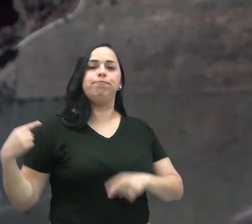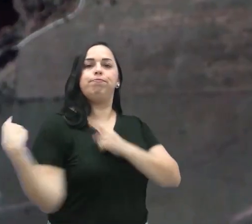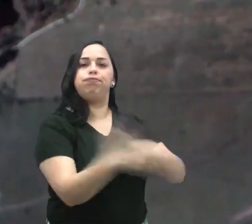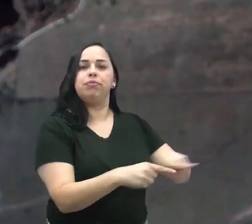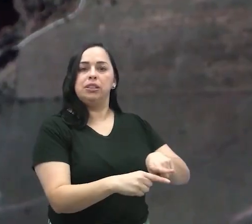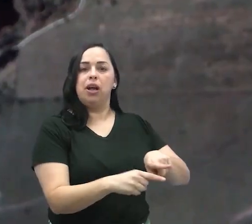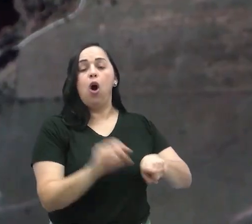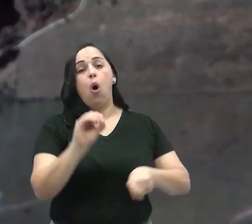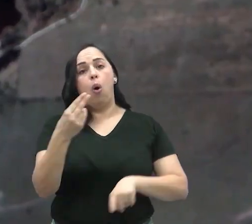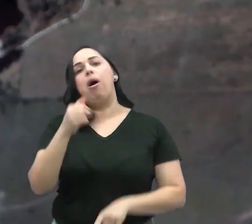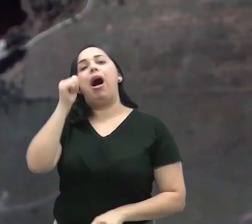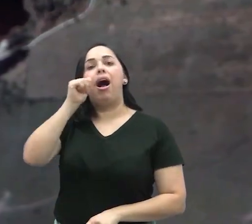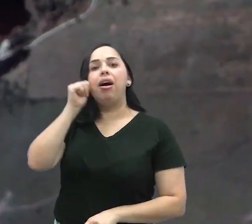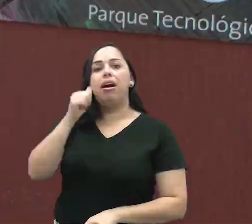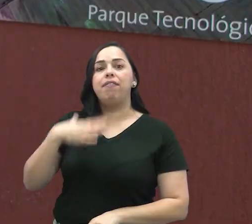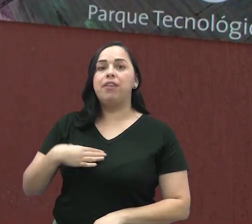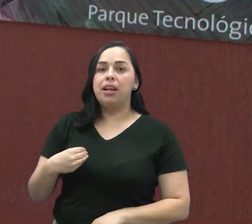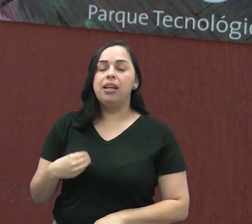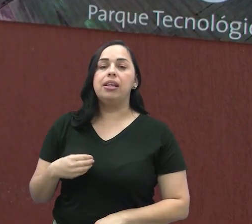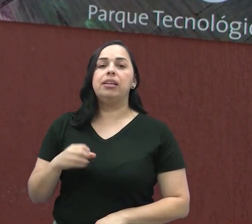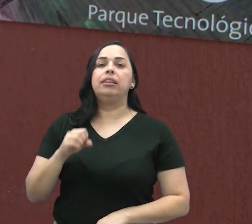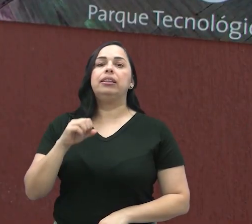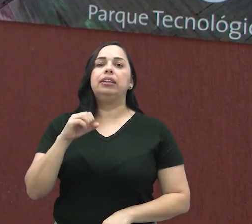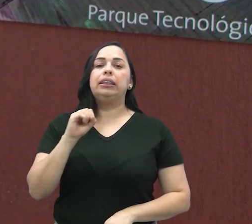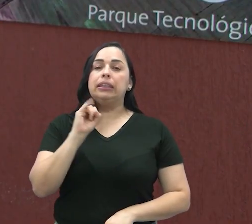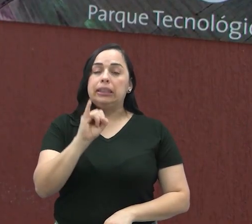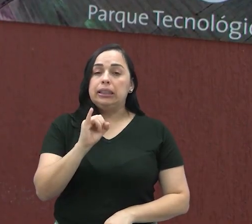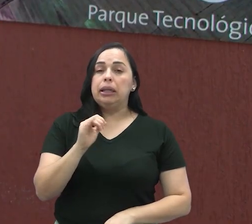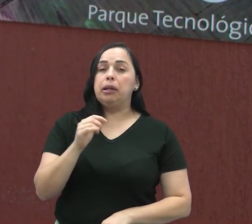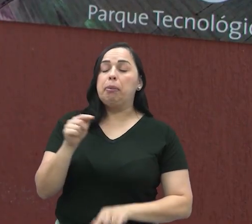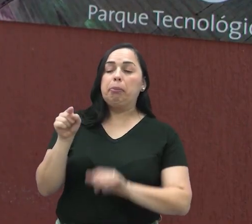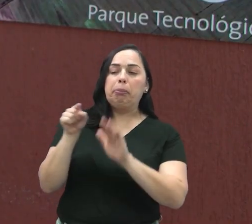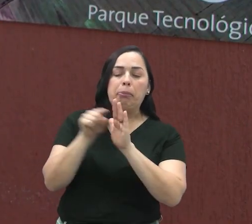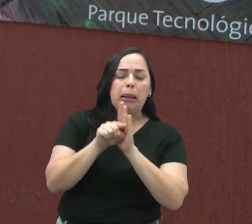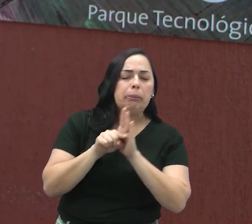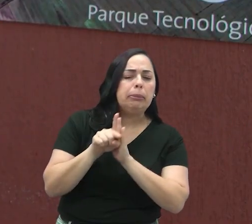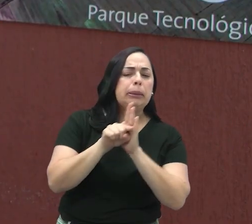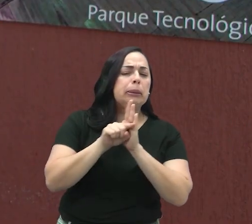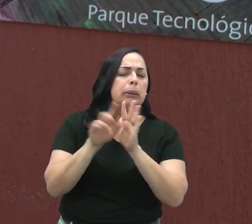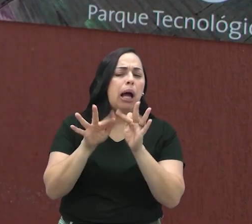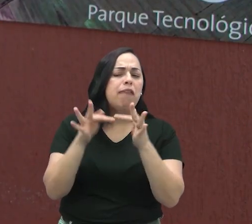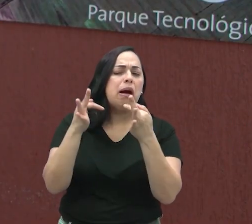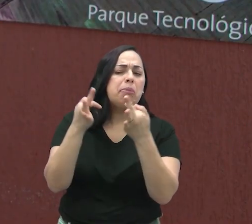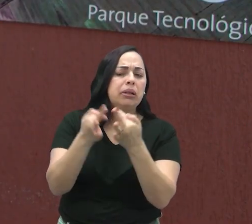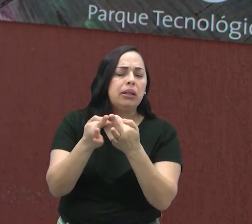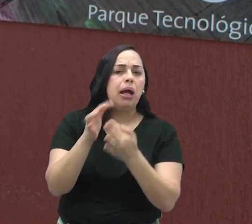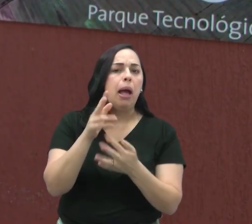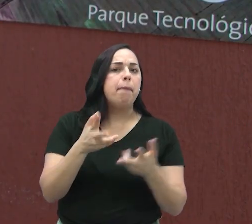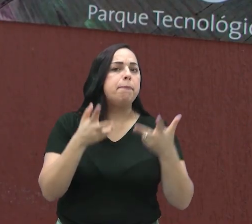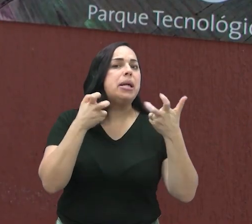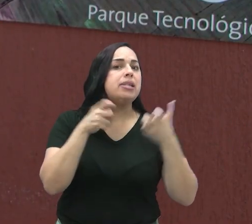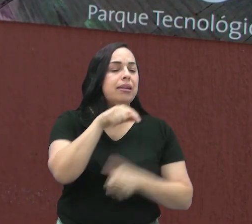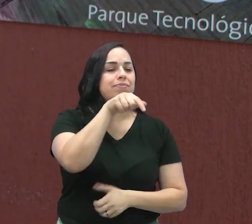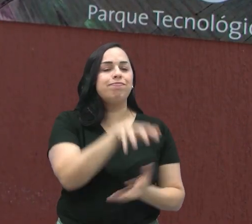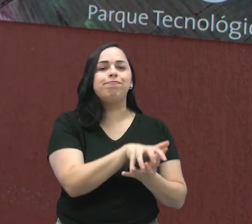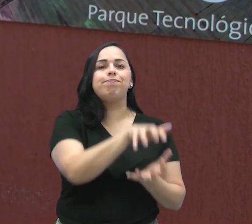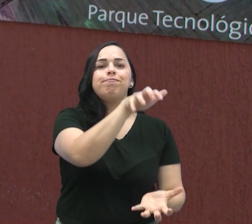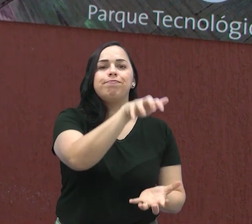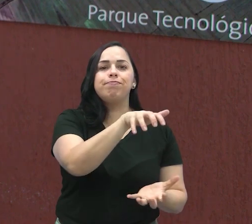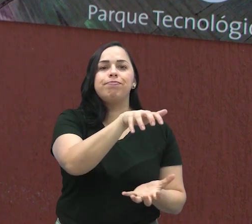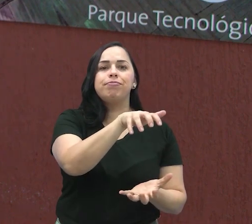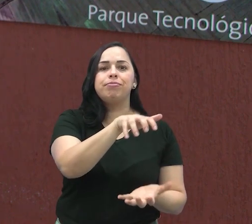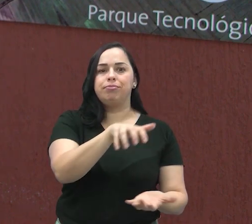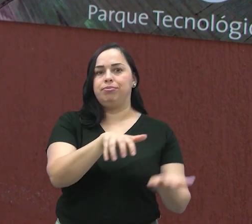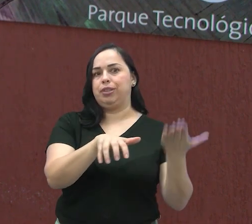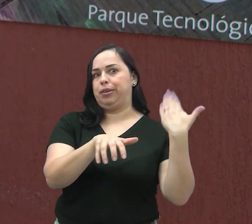à violência contra os idosos. Um dos elementos que nos chama a atenção quando a gente estuda a questão da violência contra as